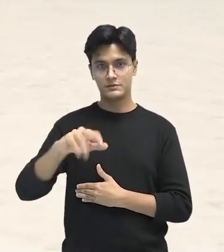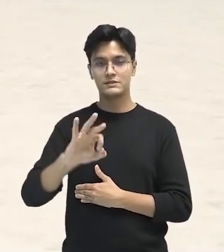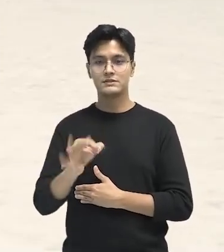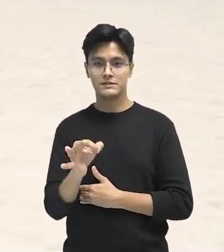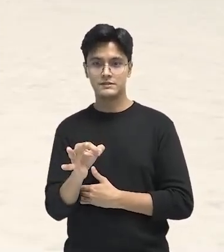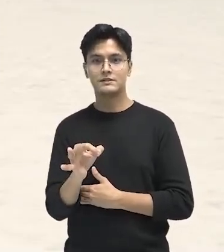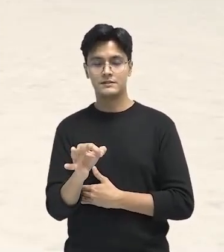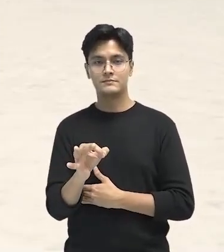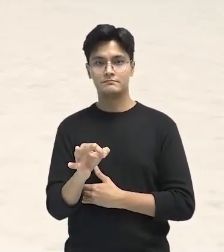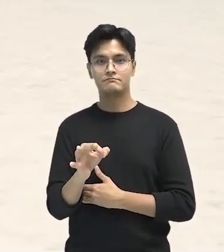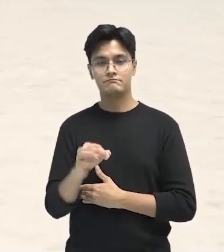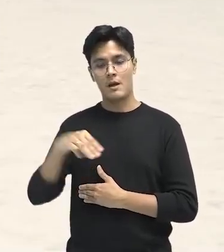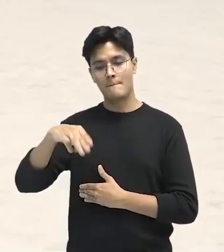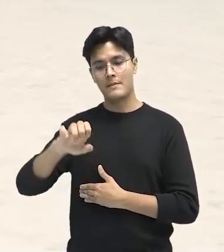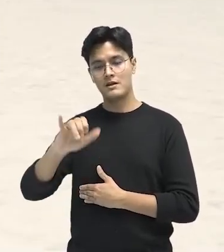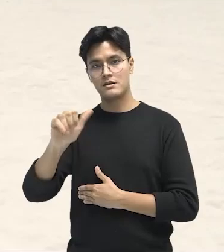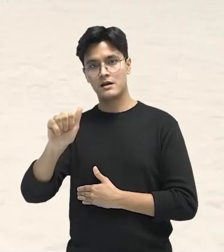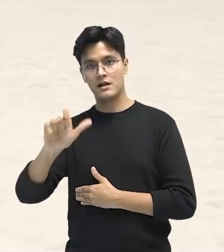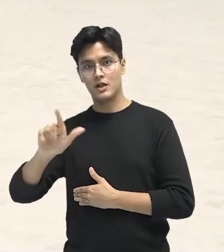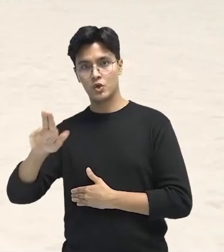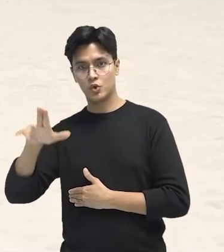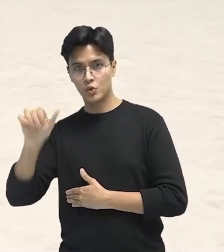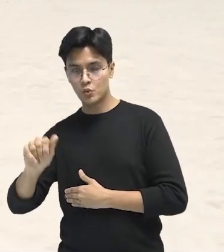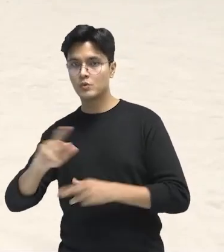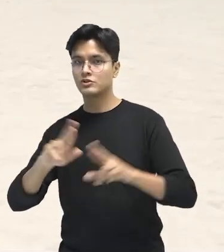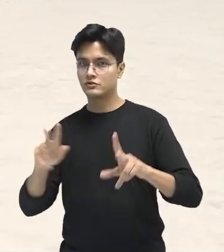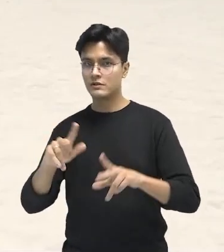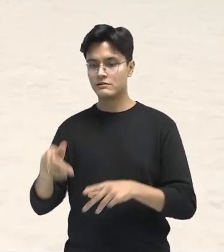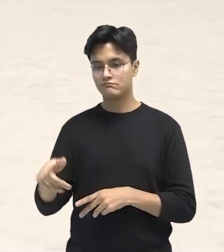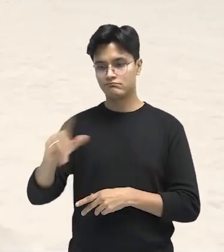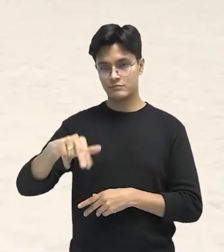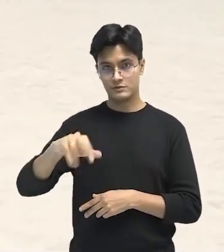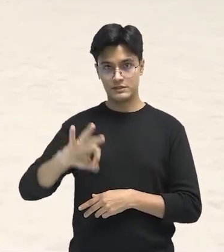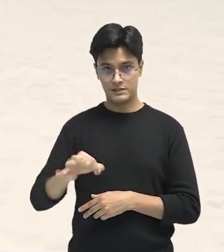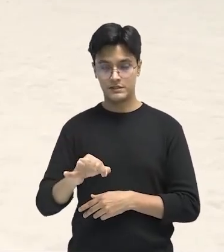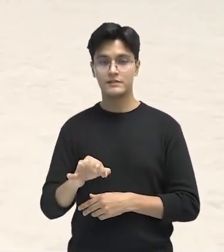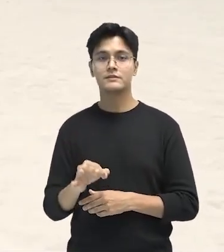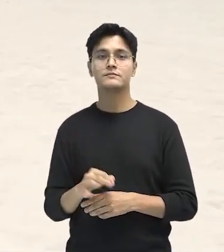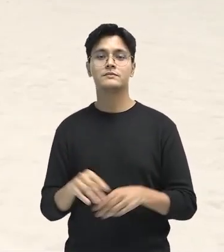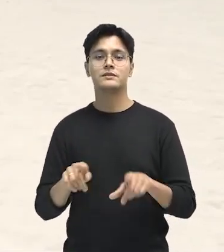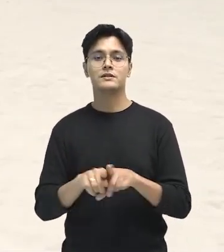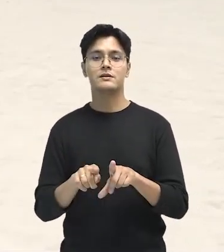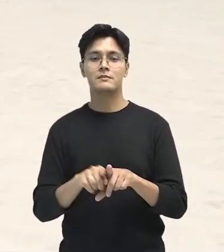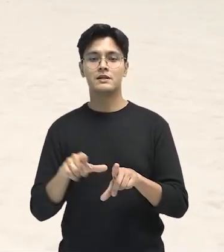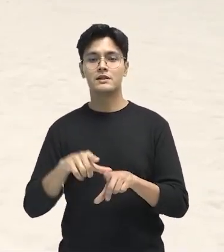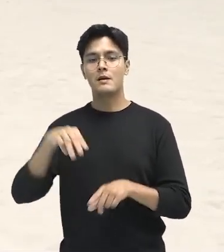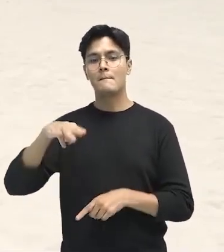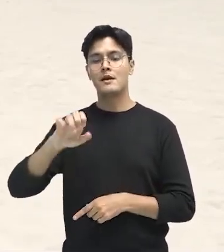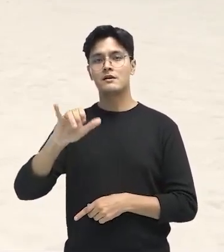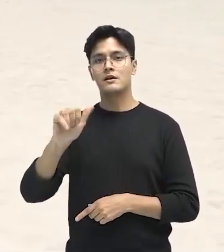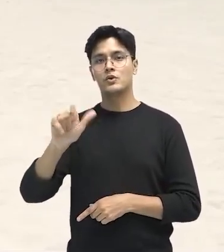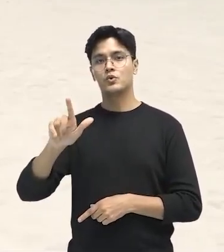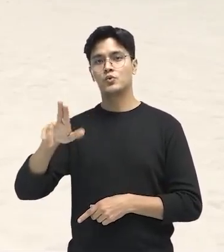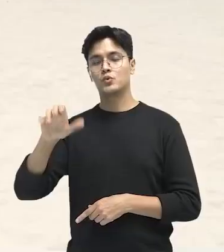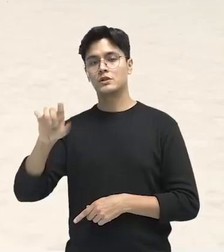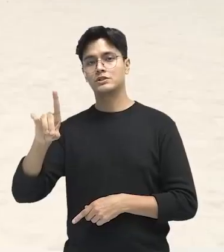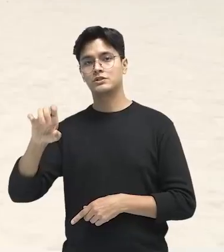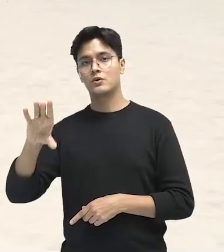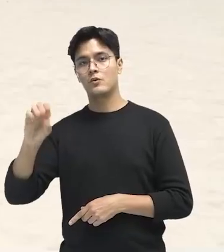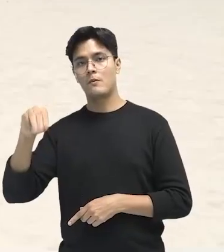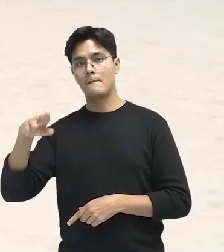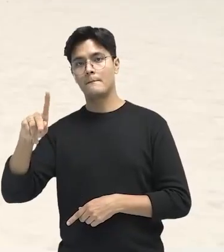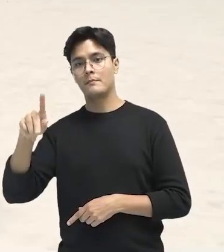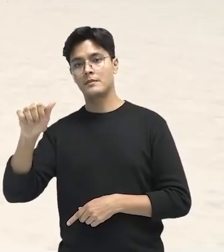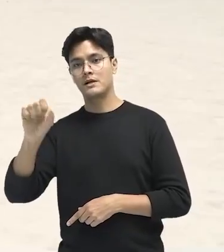né? Na meia-lua a gente tem para dentro, tá certo? E aí nós temos a meia-lua de compasso, que é o famoso rabo